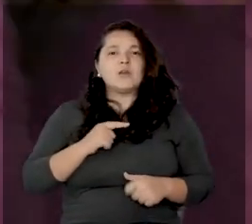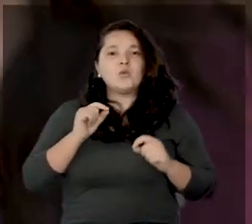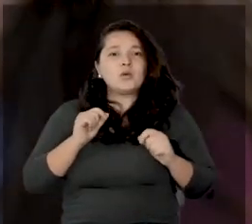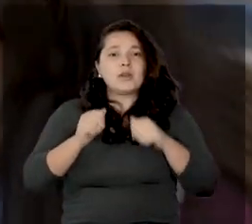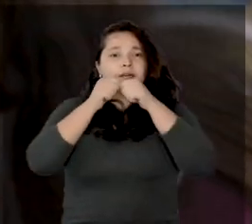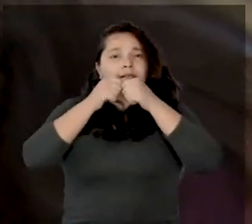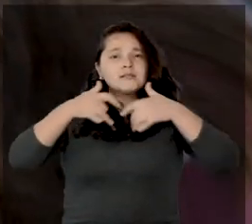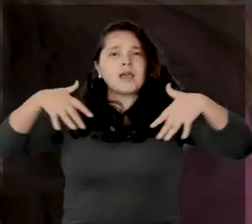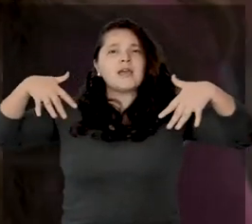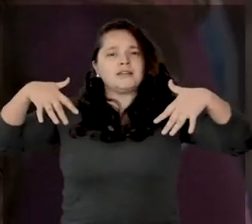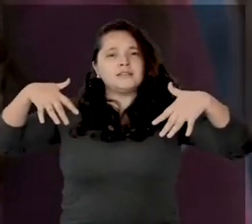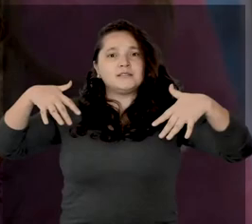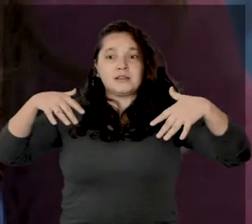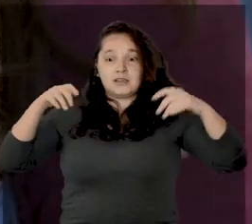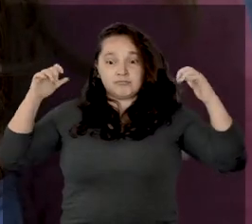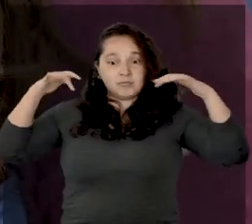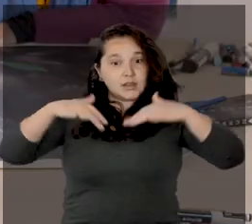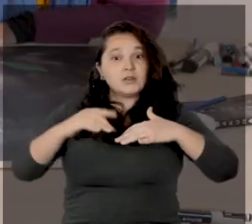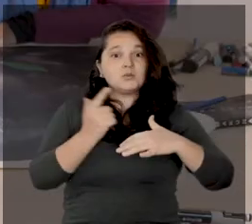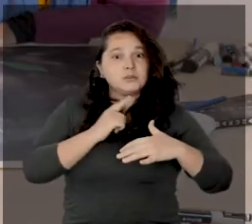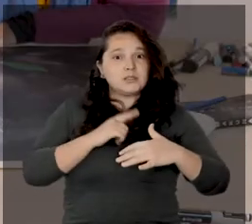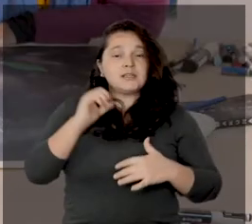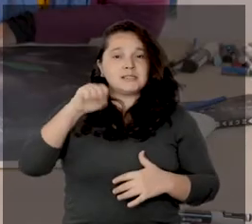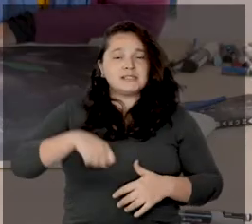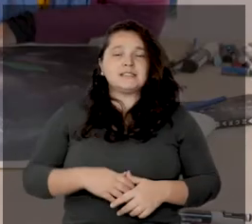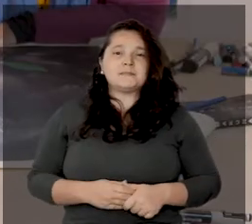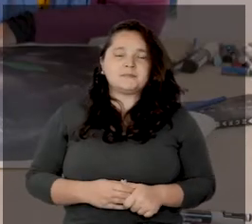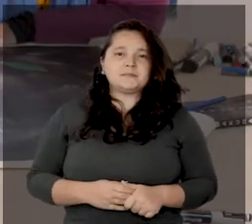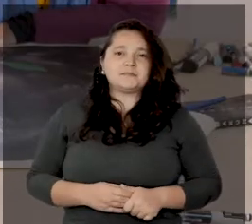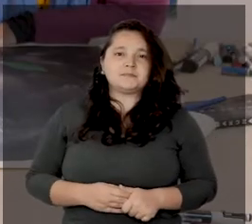seres, entidades que habitam lá também, né? Não sei, acho que